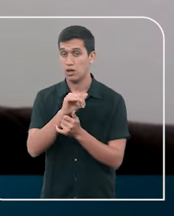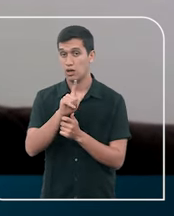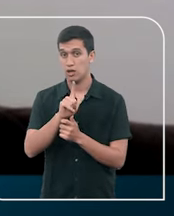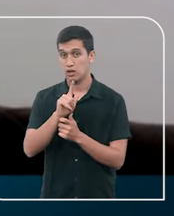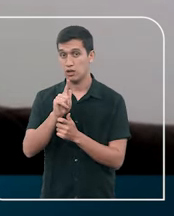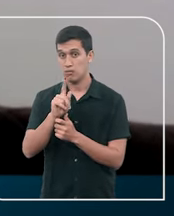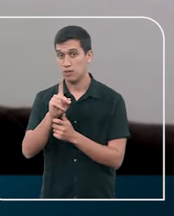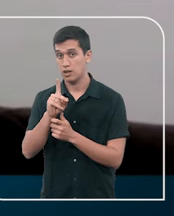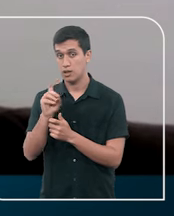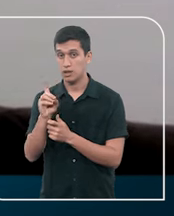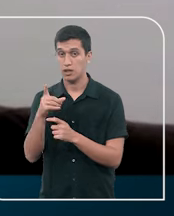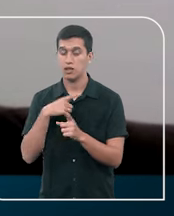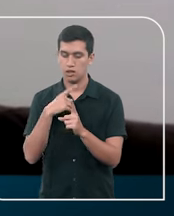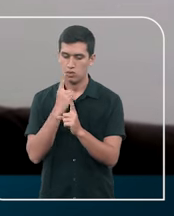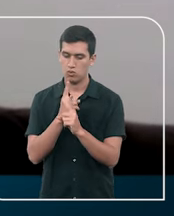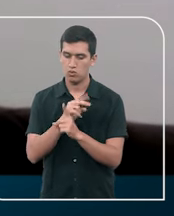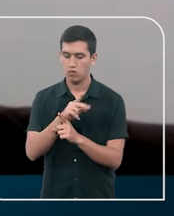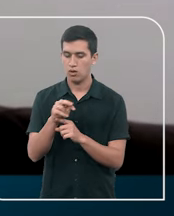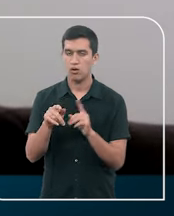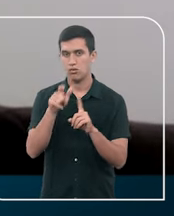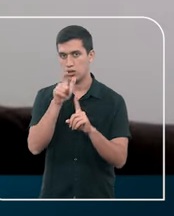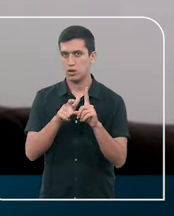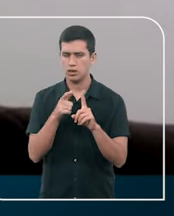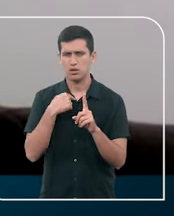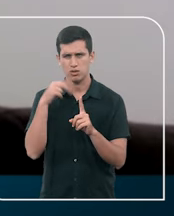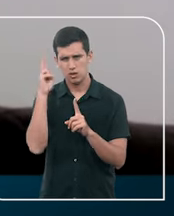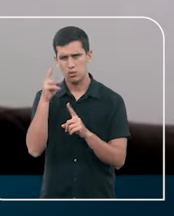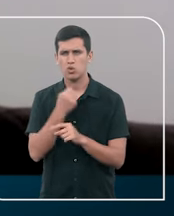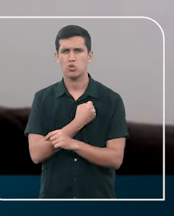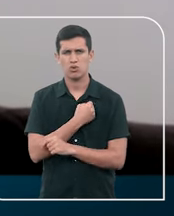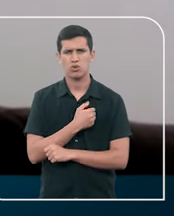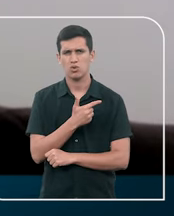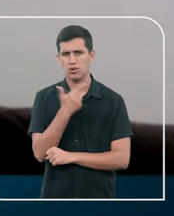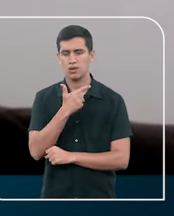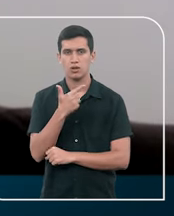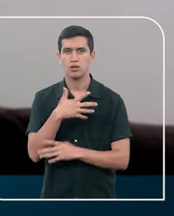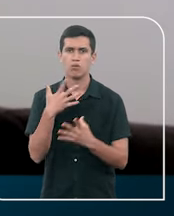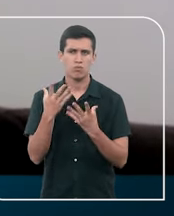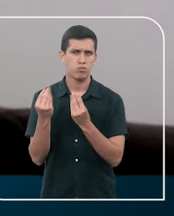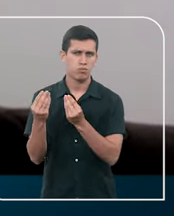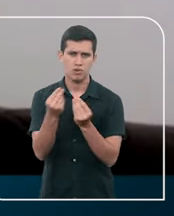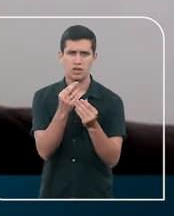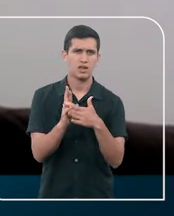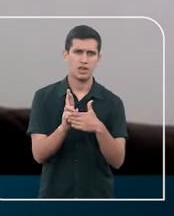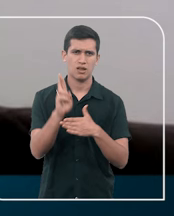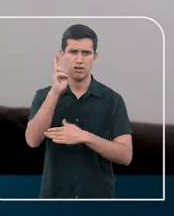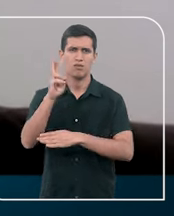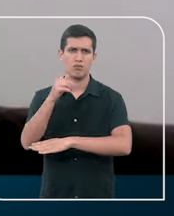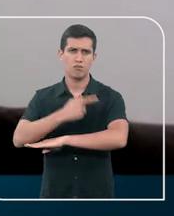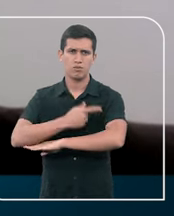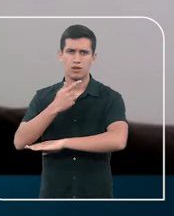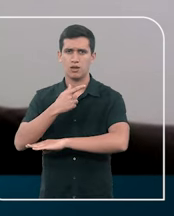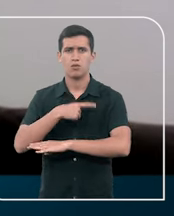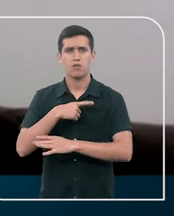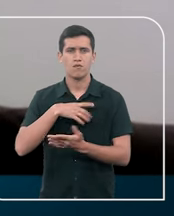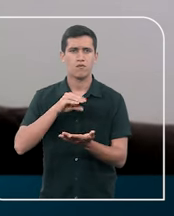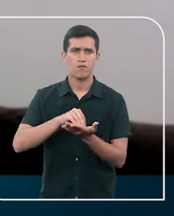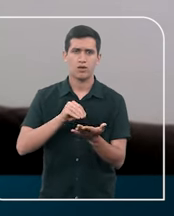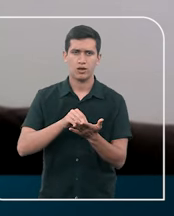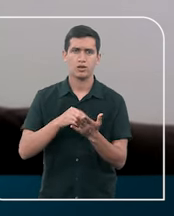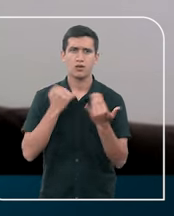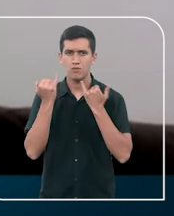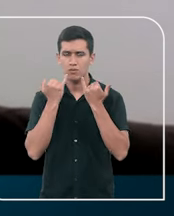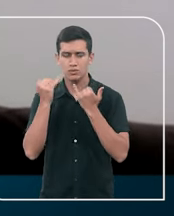personalizados Salvo engano é a número dois então muitos síndicos ainda por falta de informação que isso é natural né